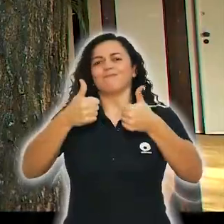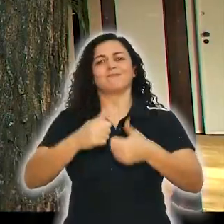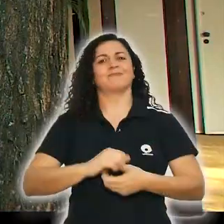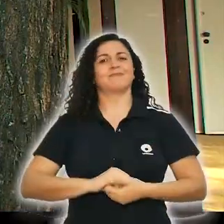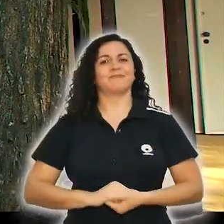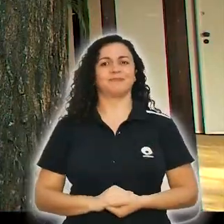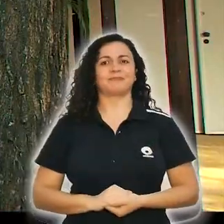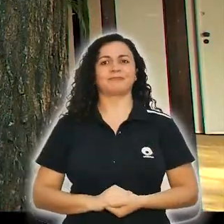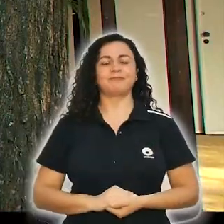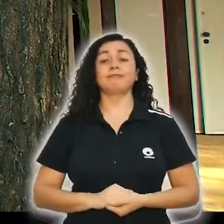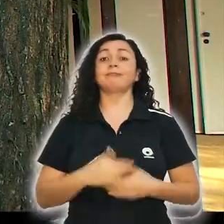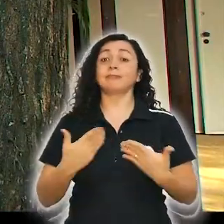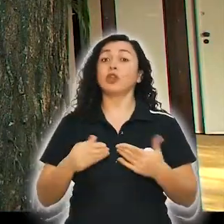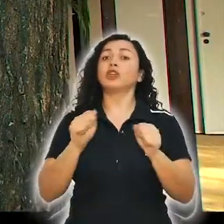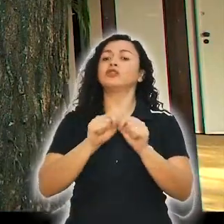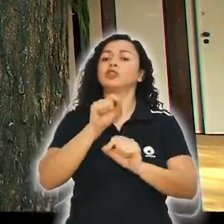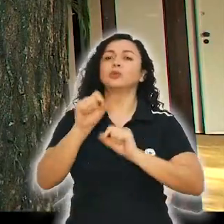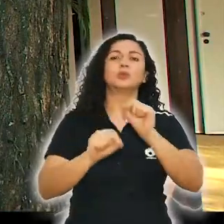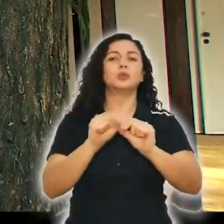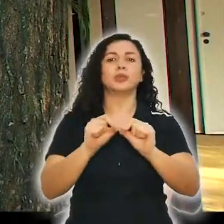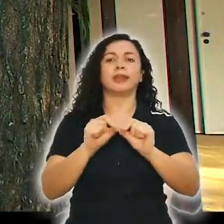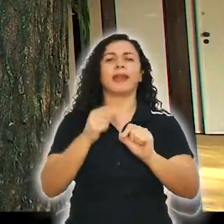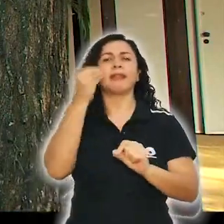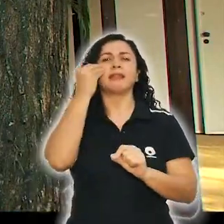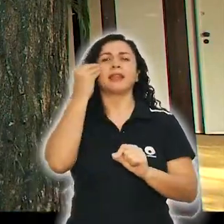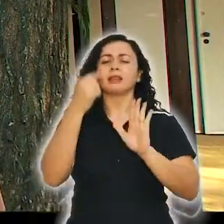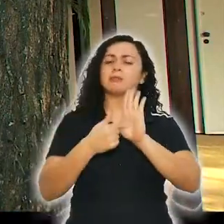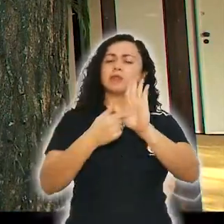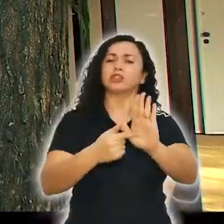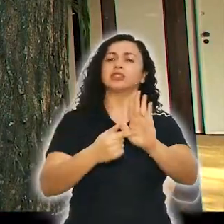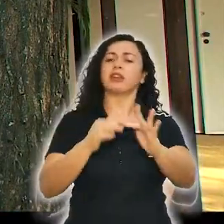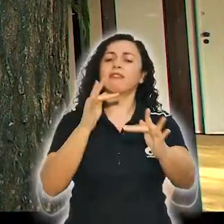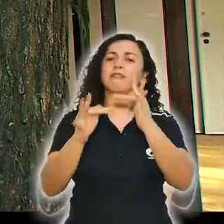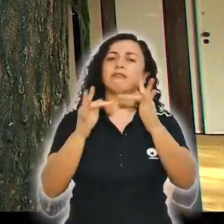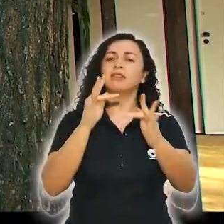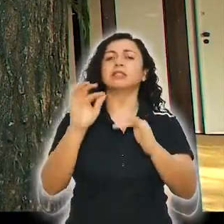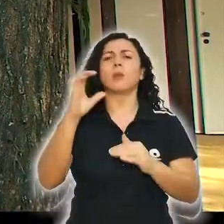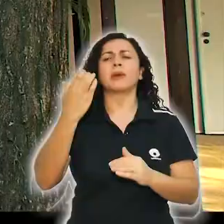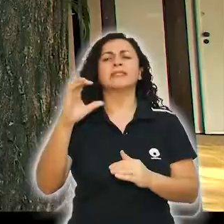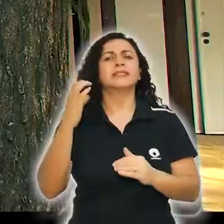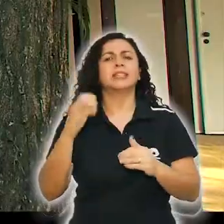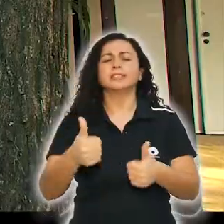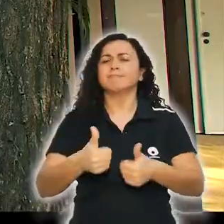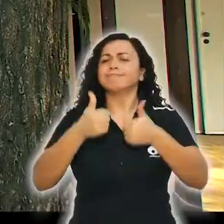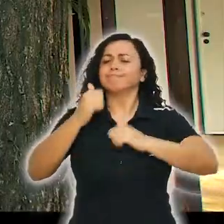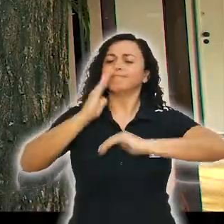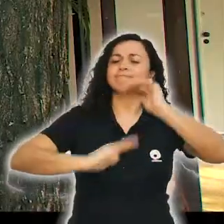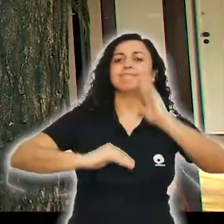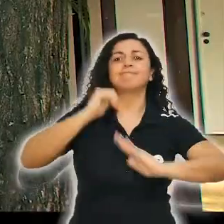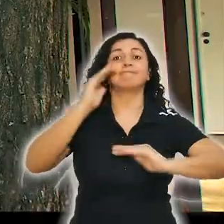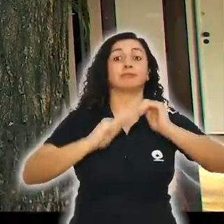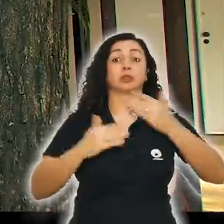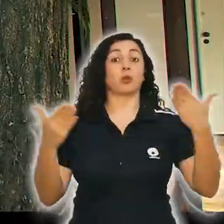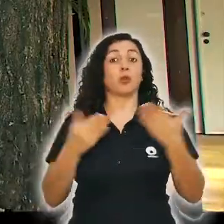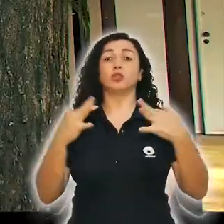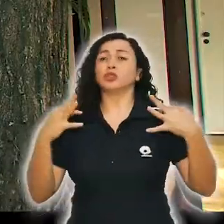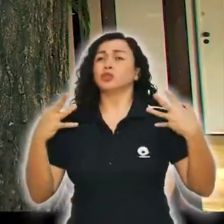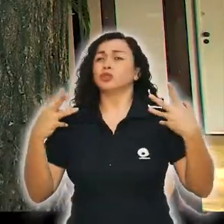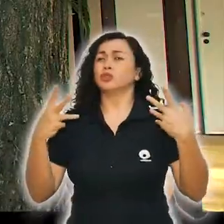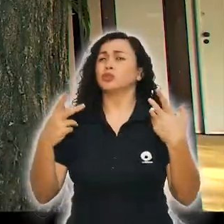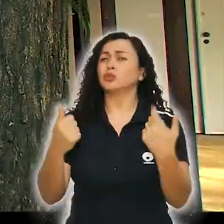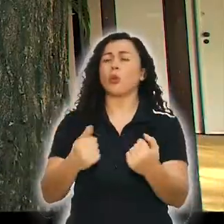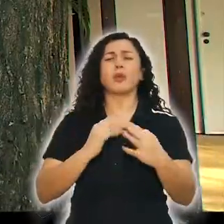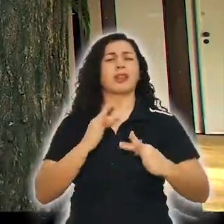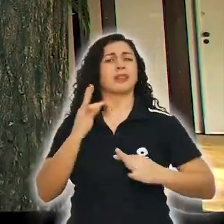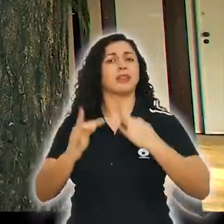então, o que a gente faz aqui no FIF é tentar desmistificar isso, mostrar a física enquanto uma ciência produtiva. Então, hoje, toda a nossa